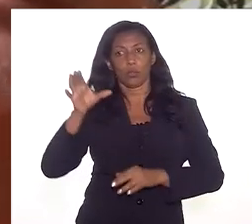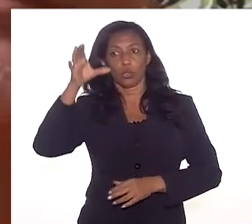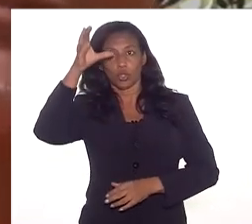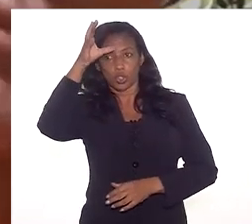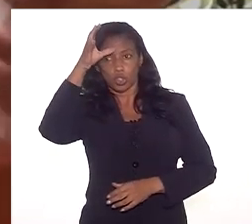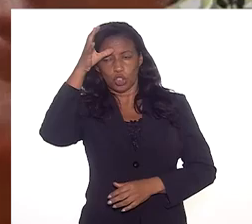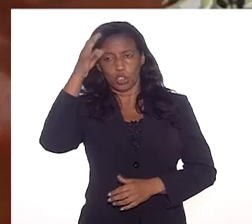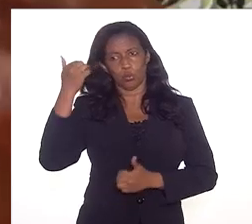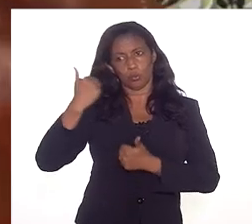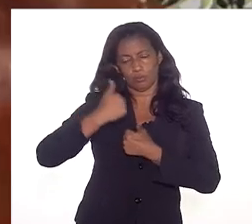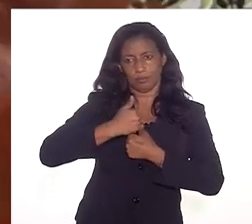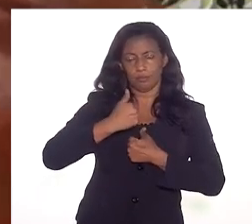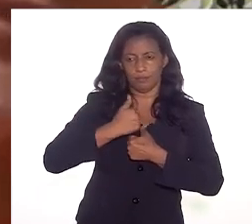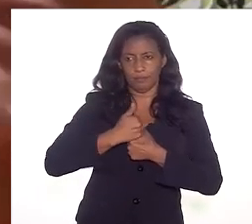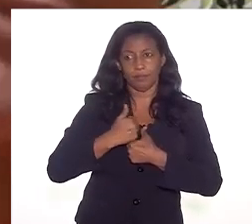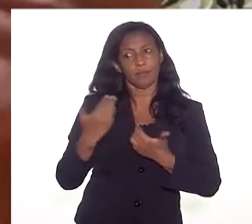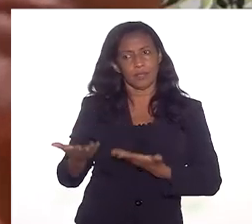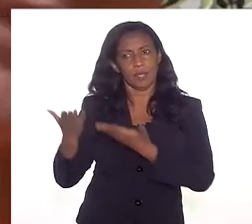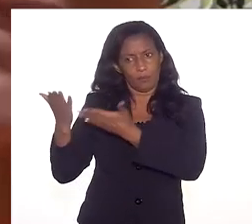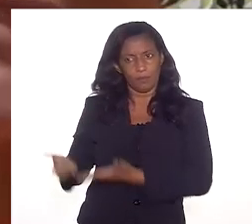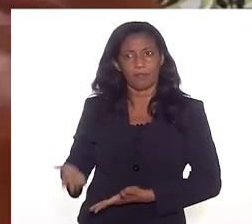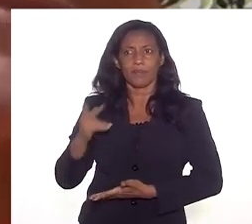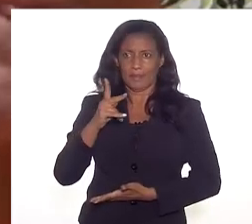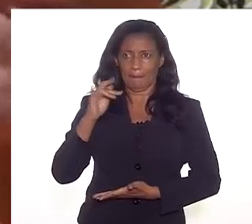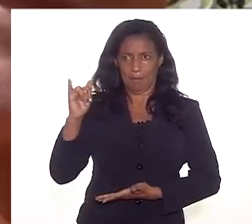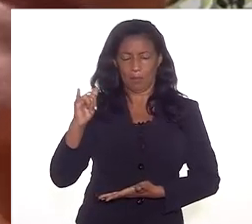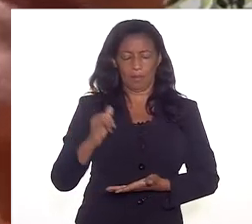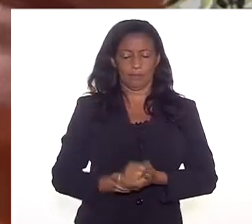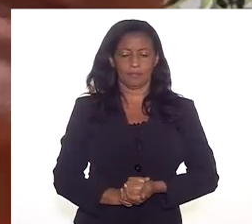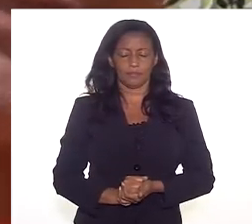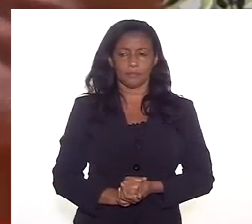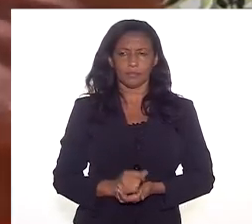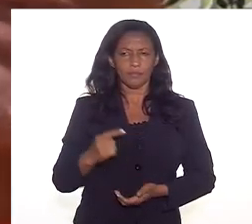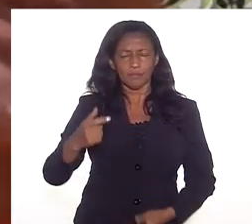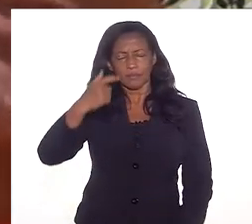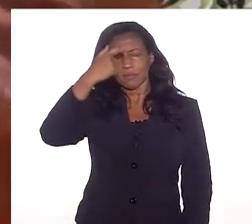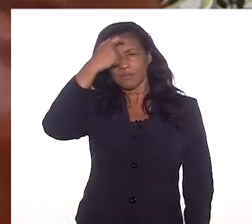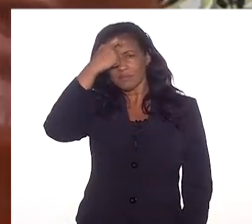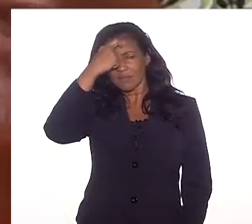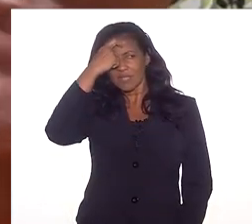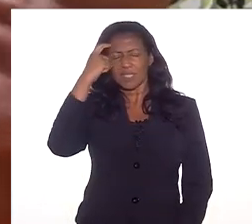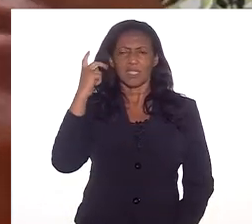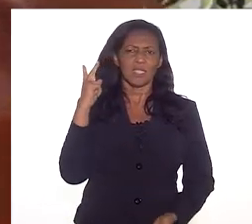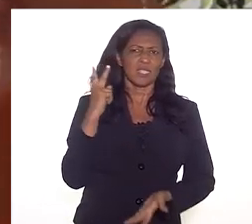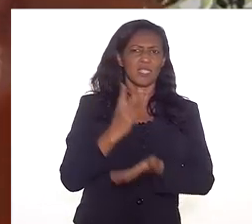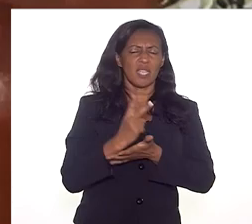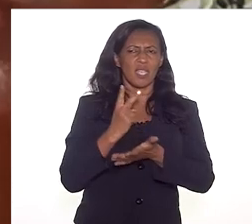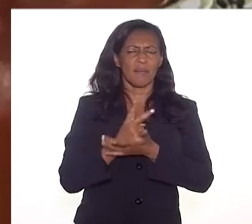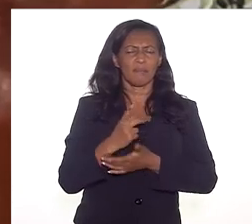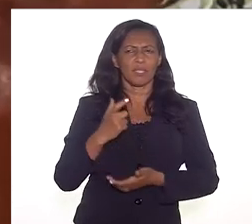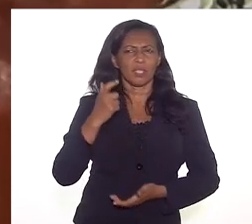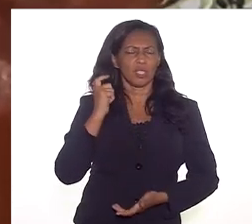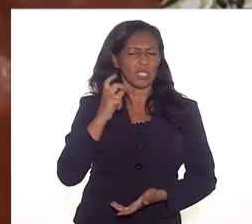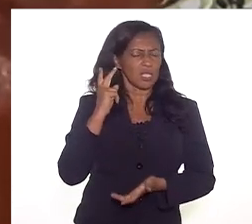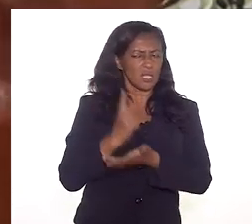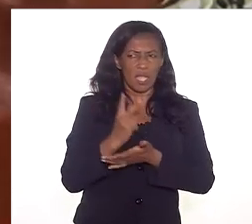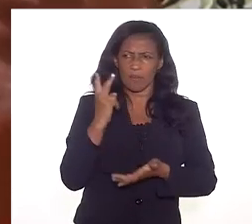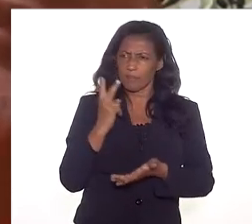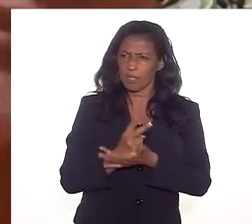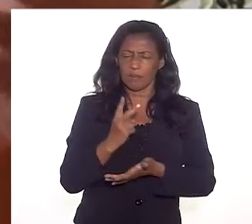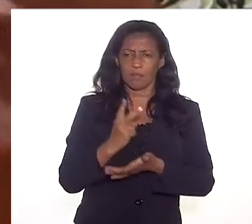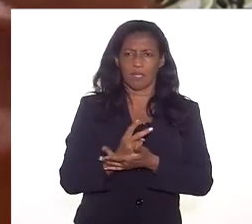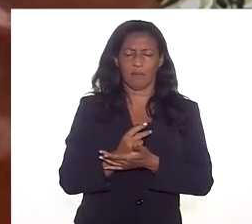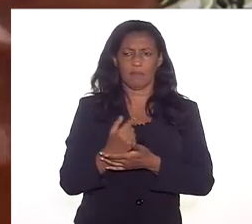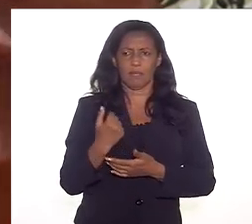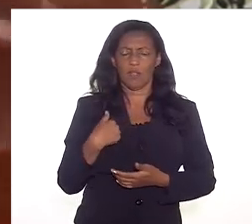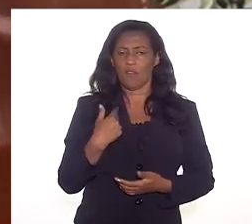de idade, como pai. Então, é o meu pai, né? E ele tinha isso na cabeça do jeito dele. Era